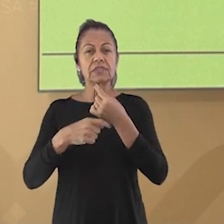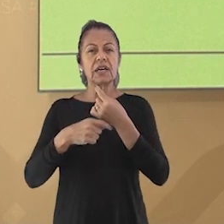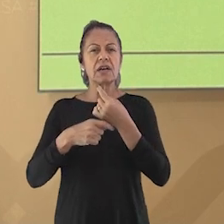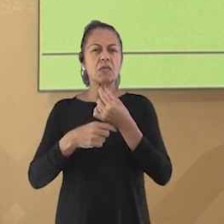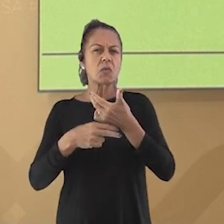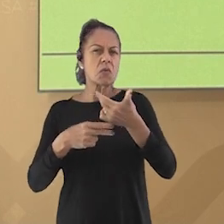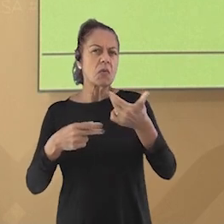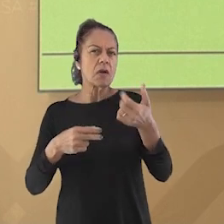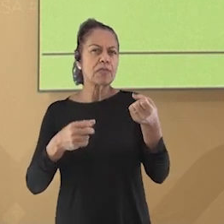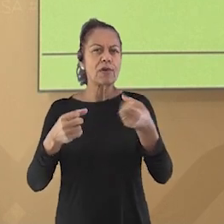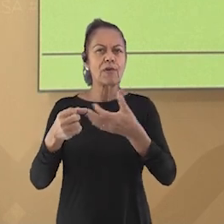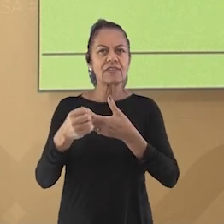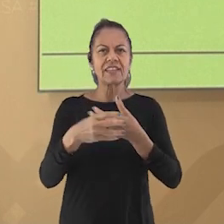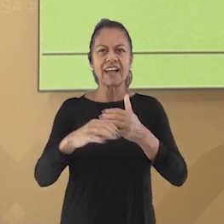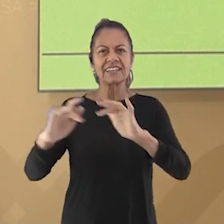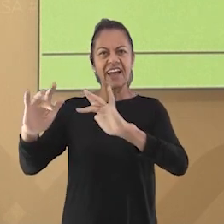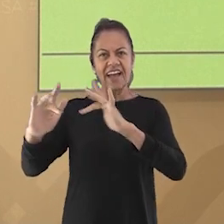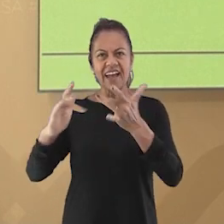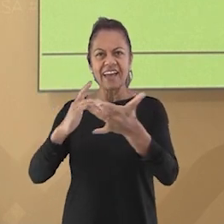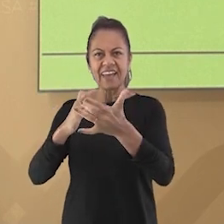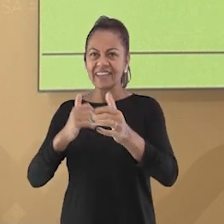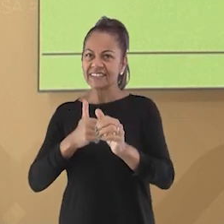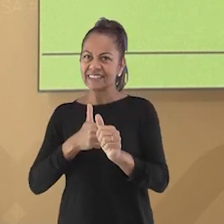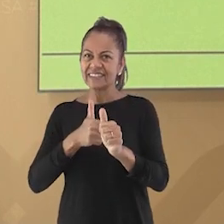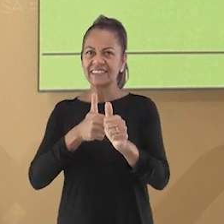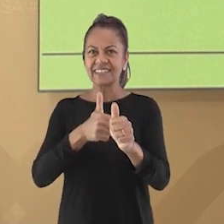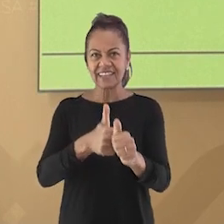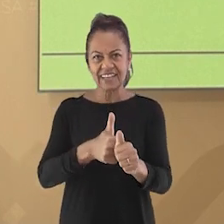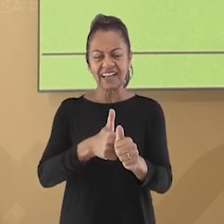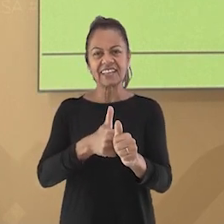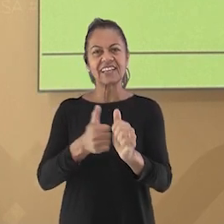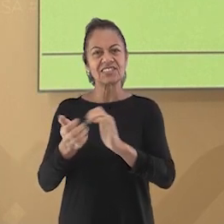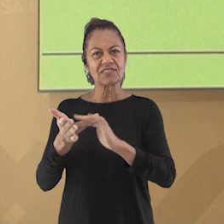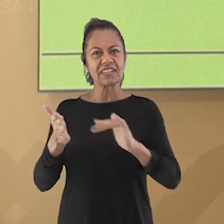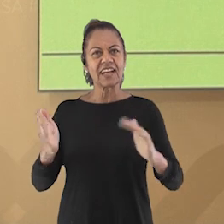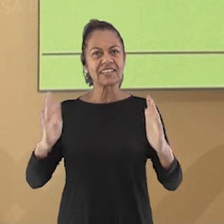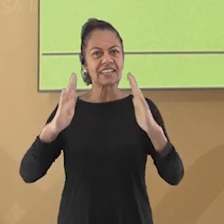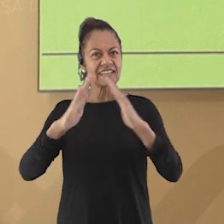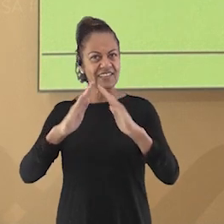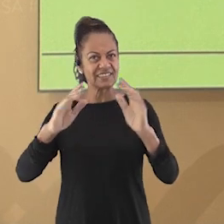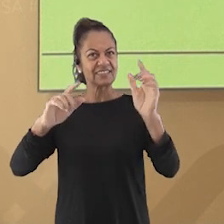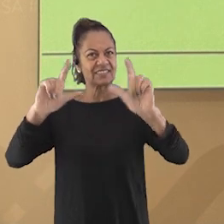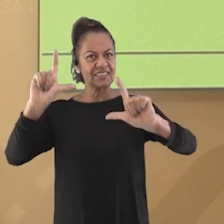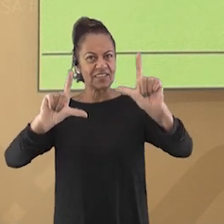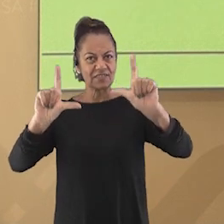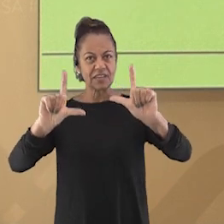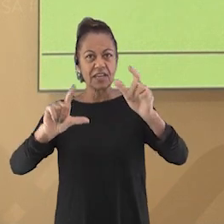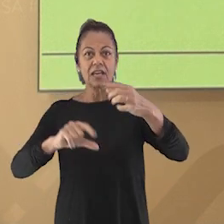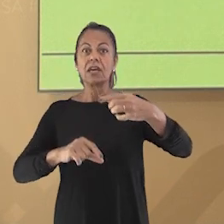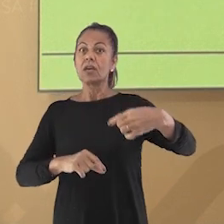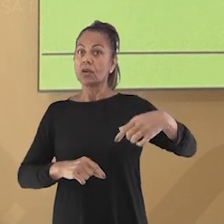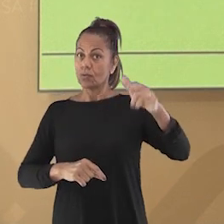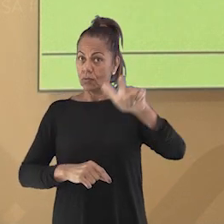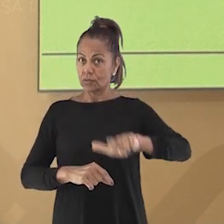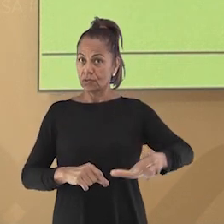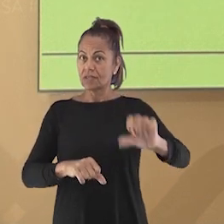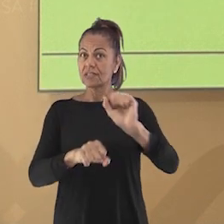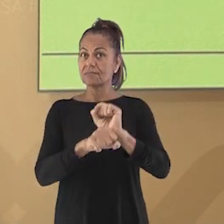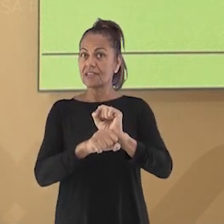e se quiser ficar por dentro das novidades, nos siga pelas nossas redes sociais, Dever em Casa na